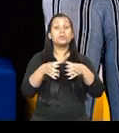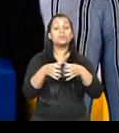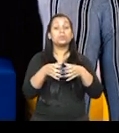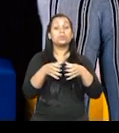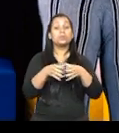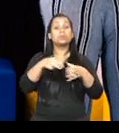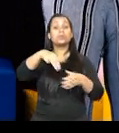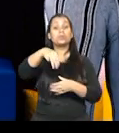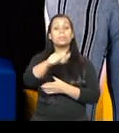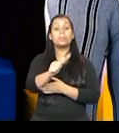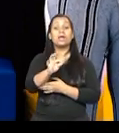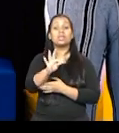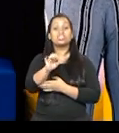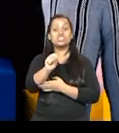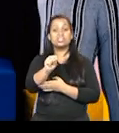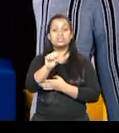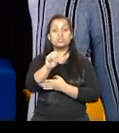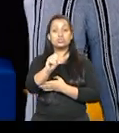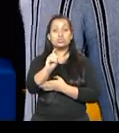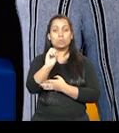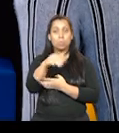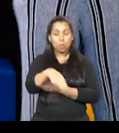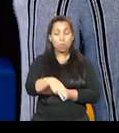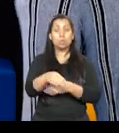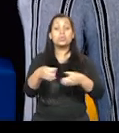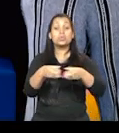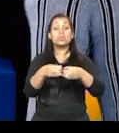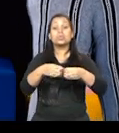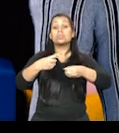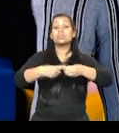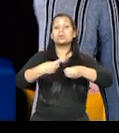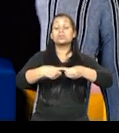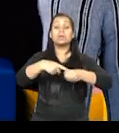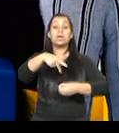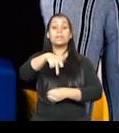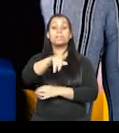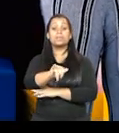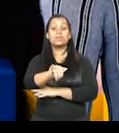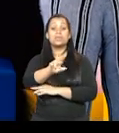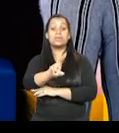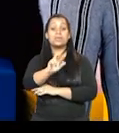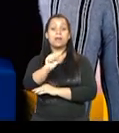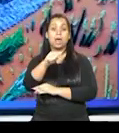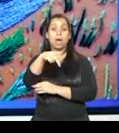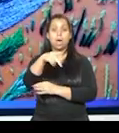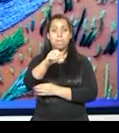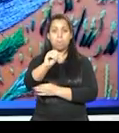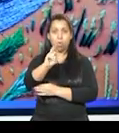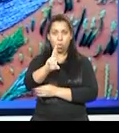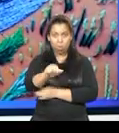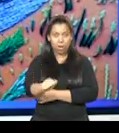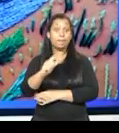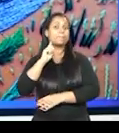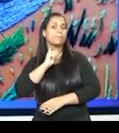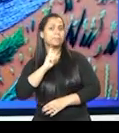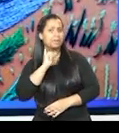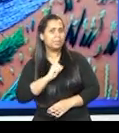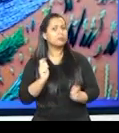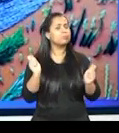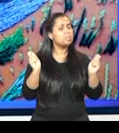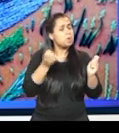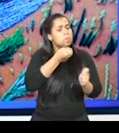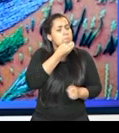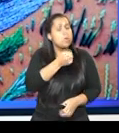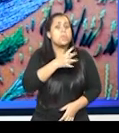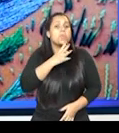chamado Matizes Dumont. Esse grupo é de uma cidade chamada Pirapora, em Minas Gerais, e compensa muito conhecer